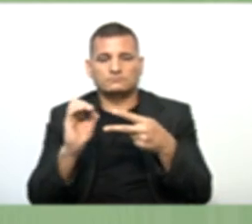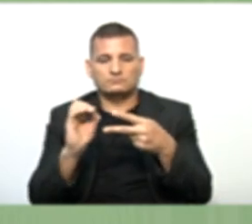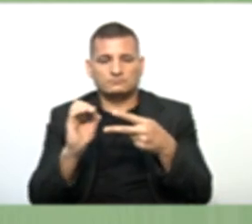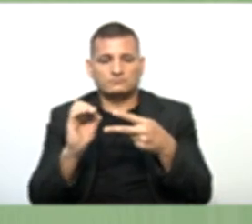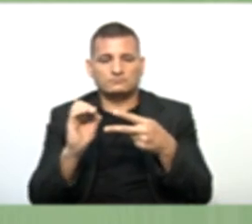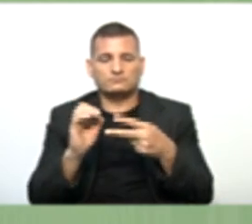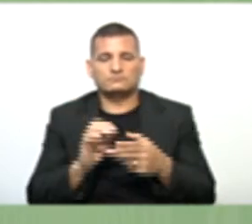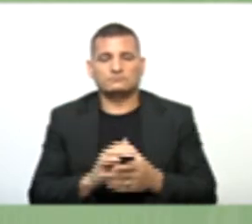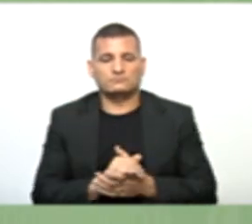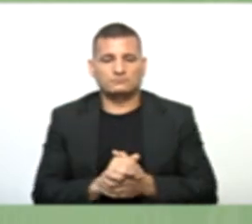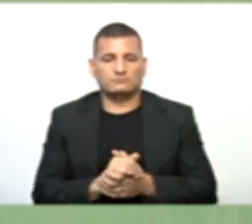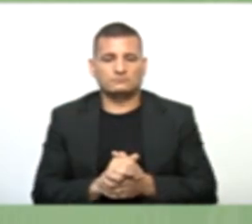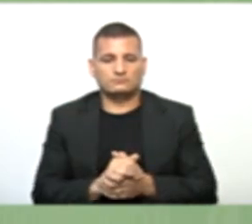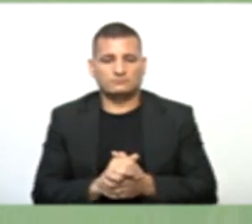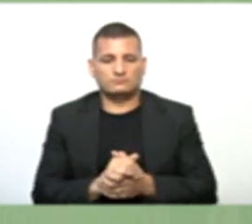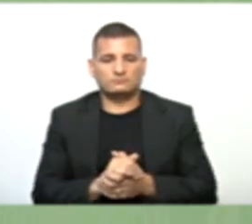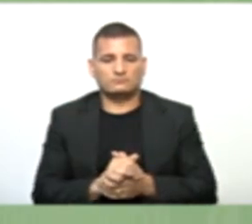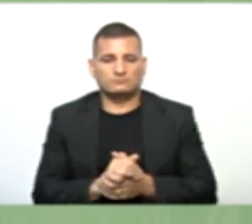Print